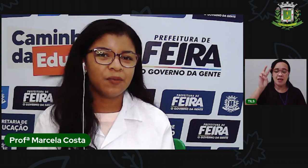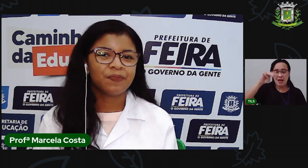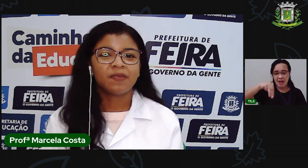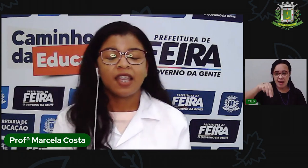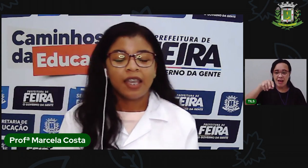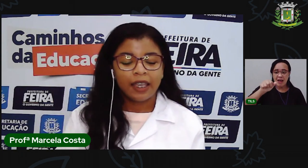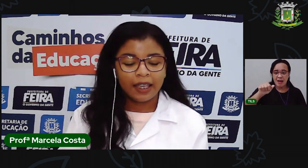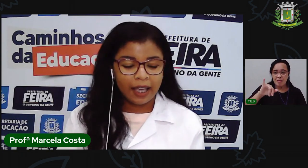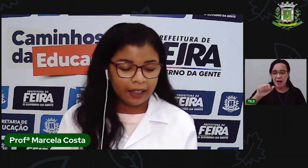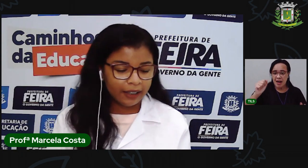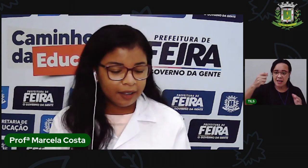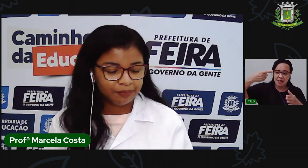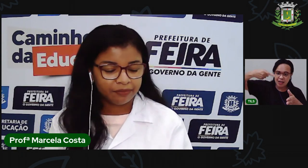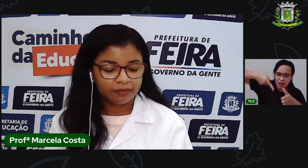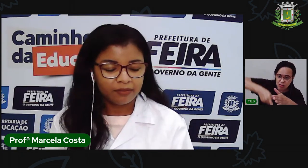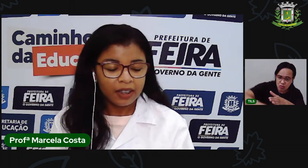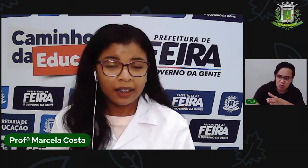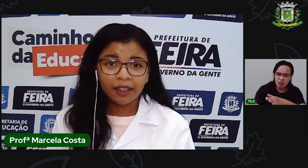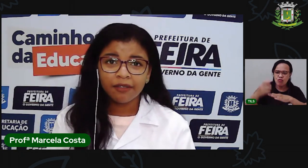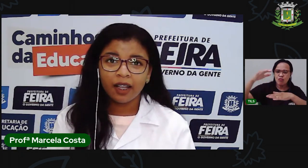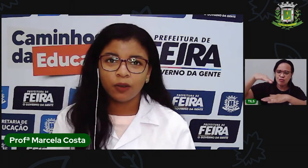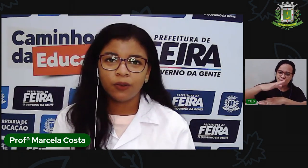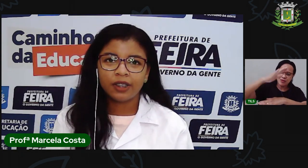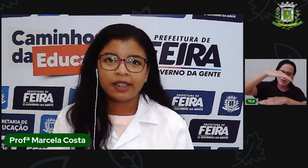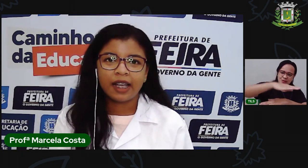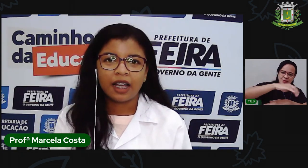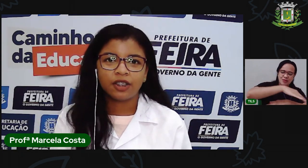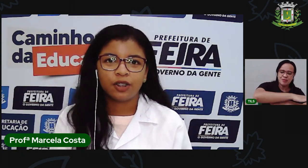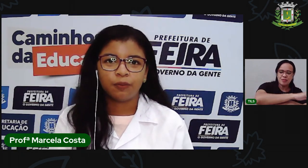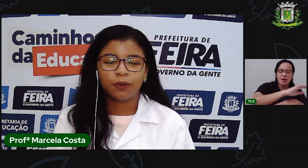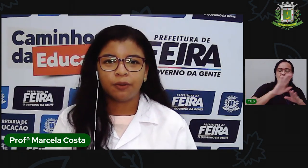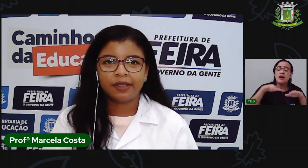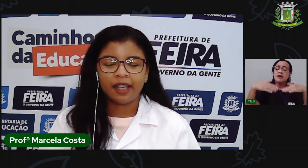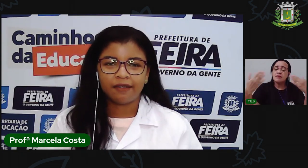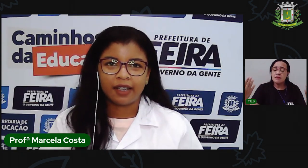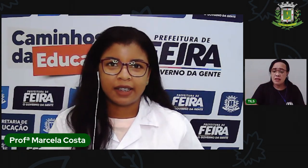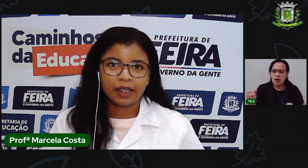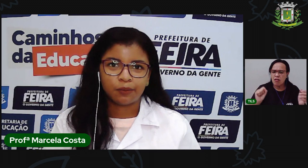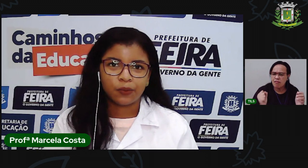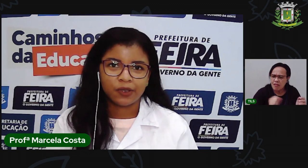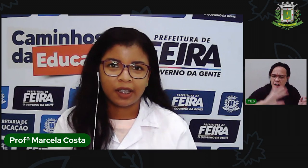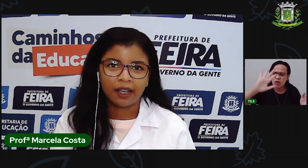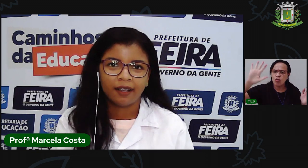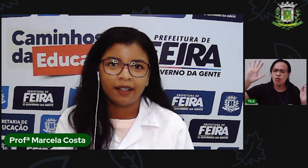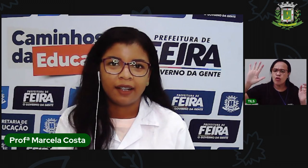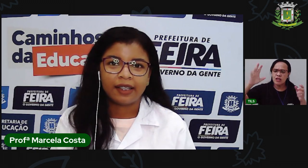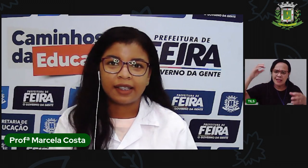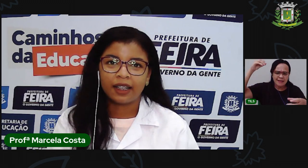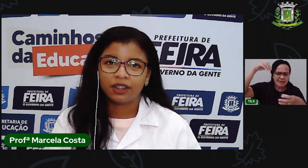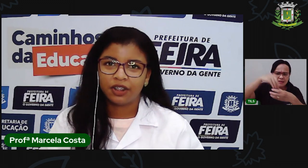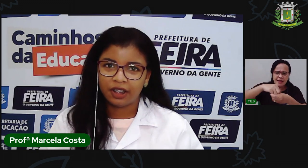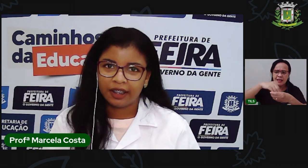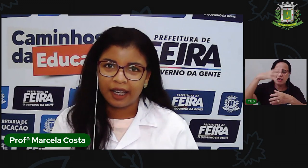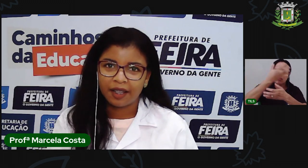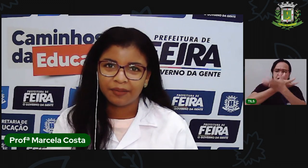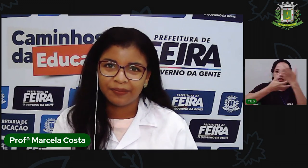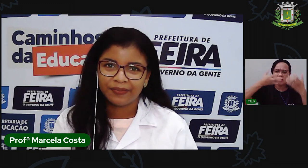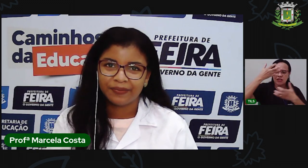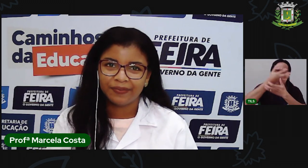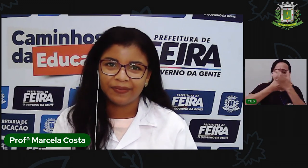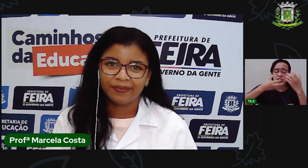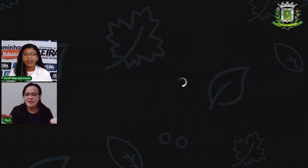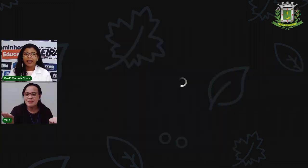Não é isso? E aí, que valores a gente pode observar nessa música, nessa cantiga?